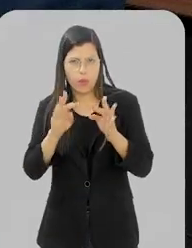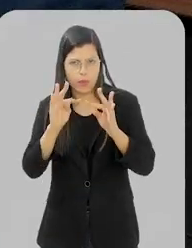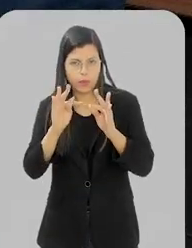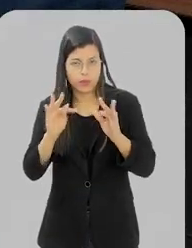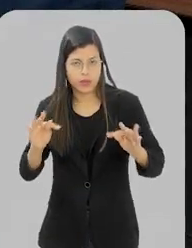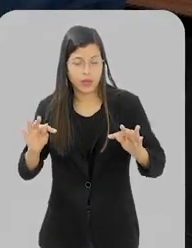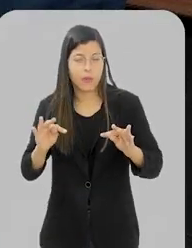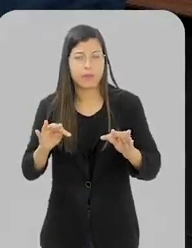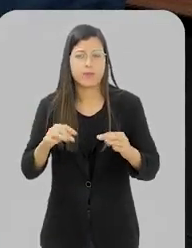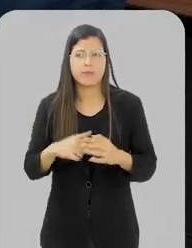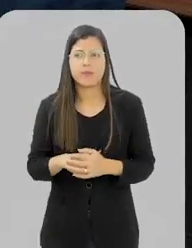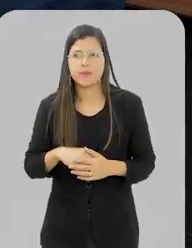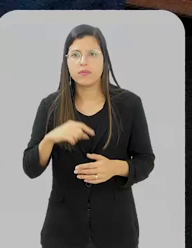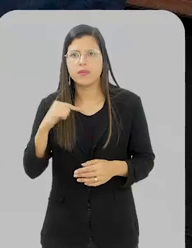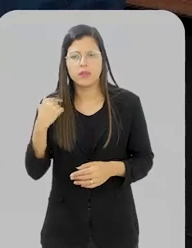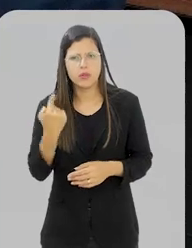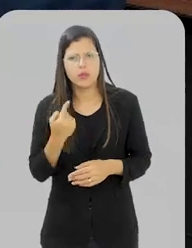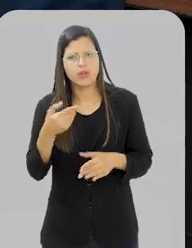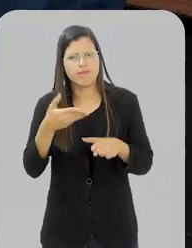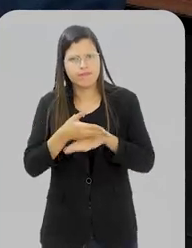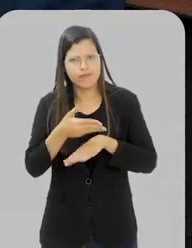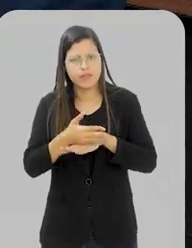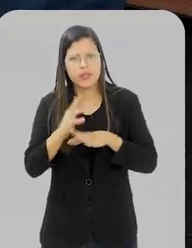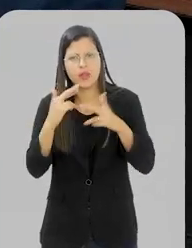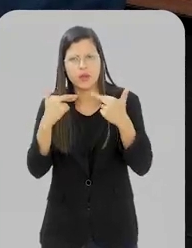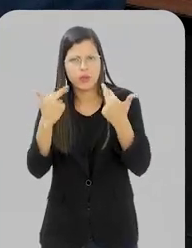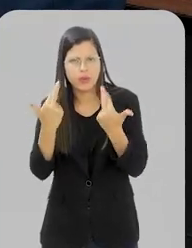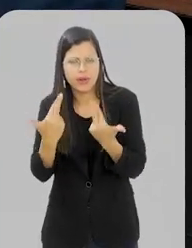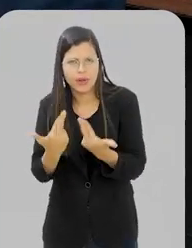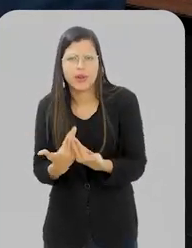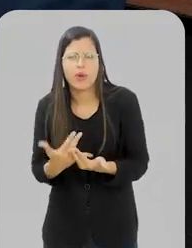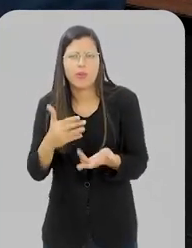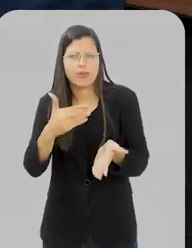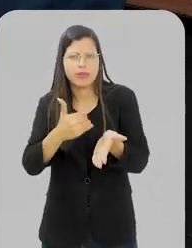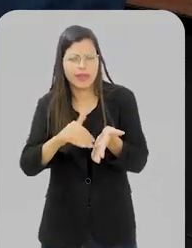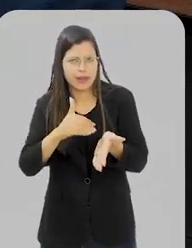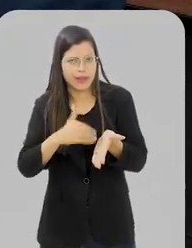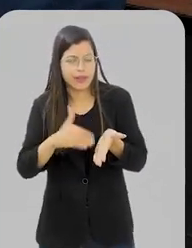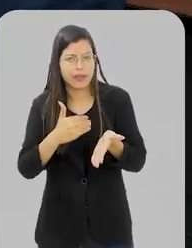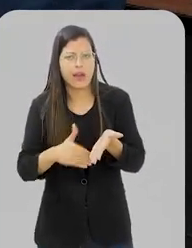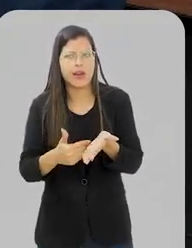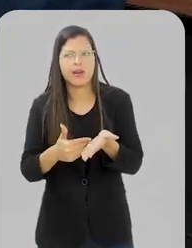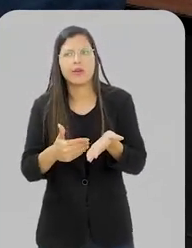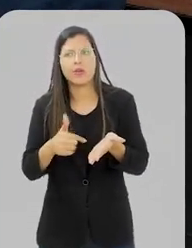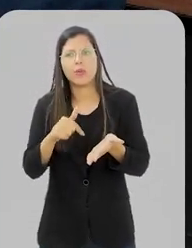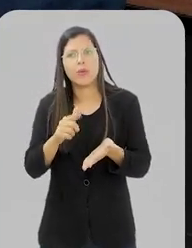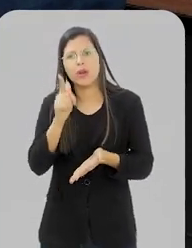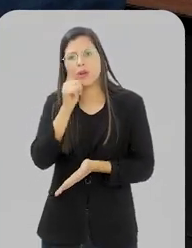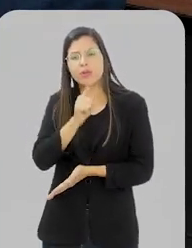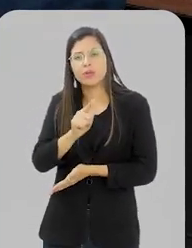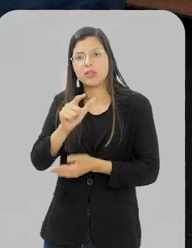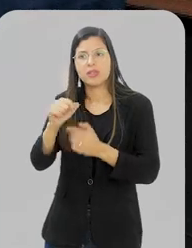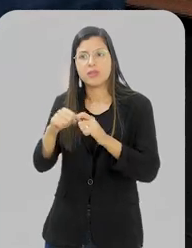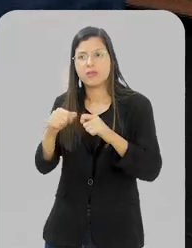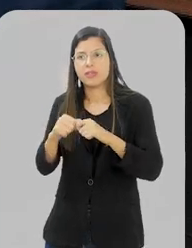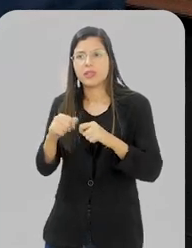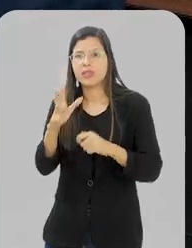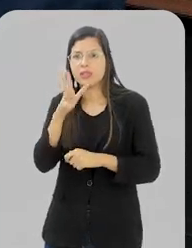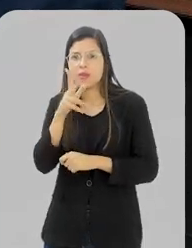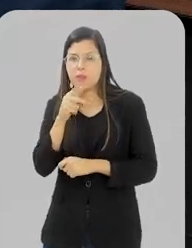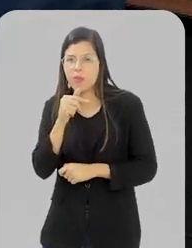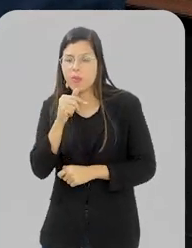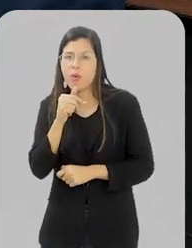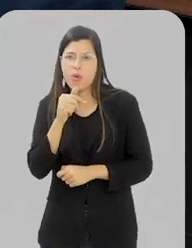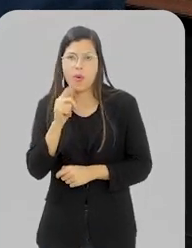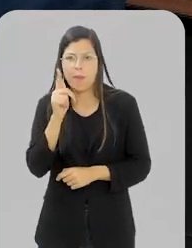templos nós fomos várias vezes em reuniões com o secretário da fazenda atuamos diretamente para que isso pudesse sair demorou um